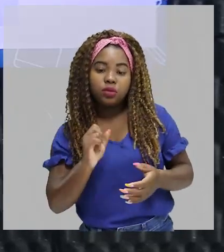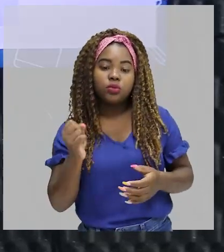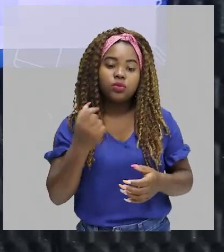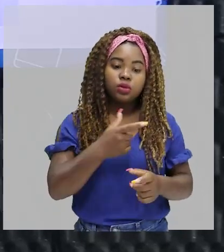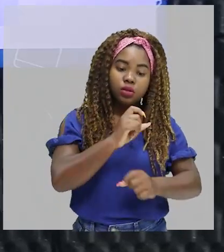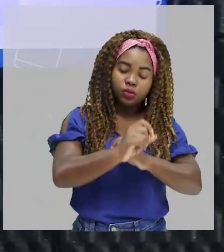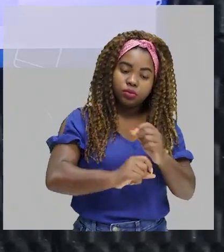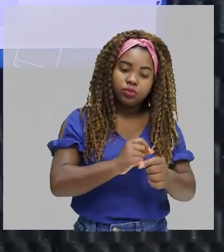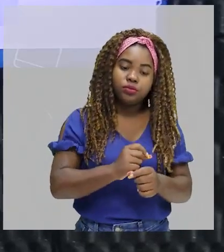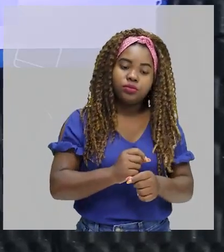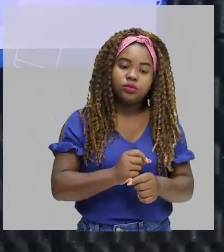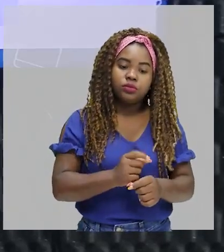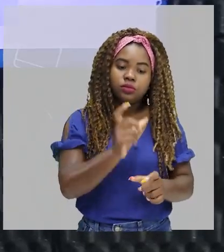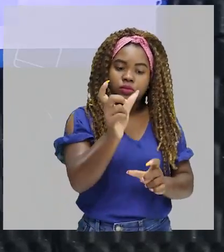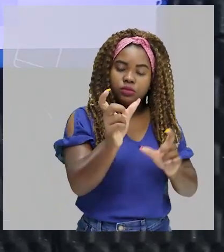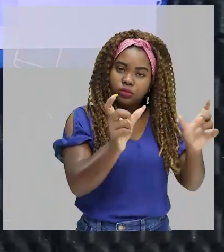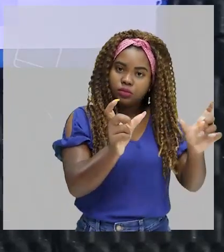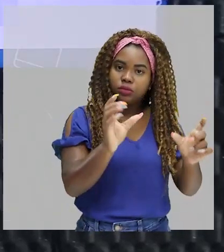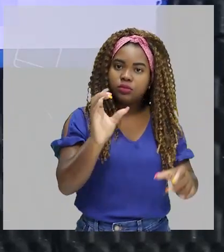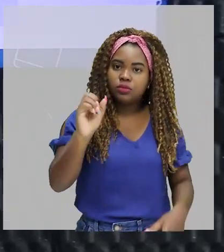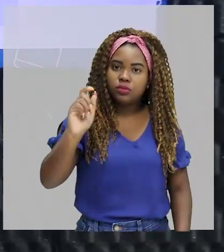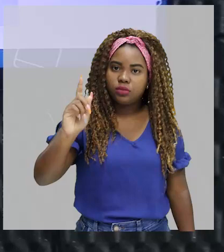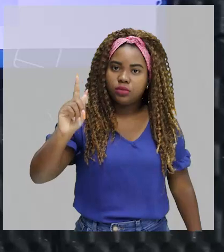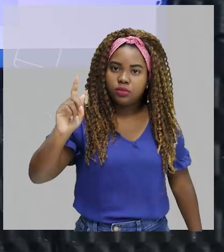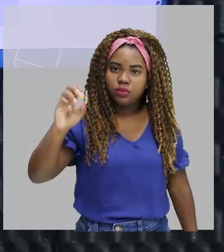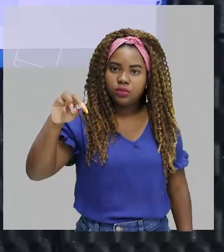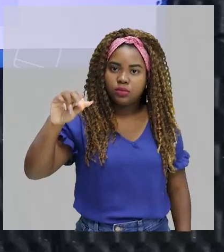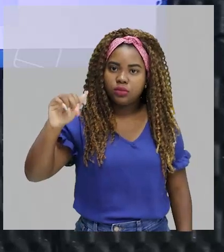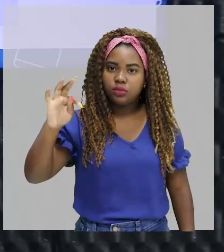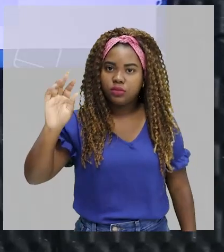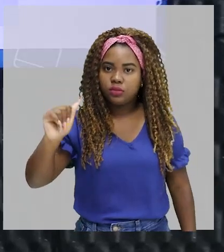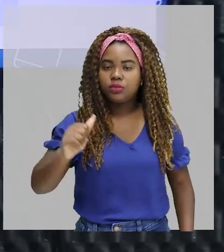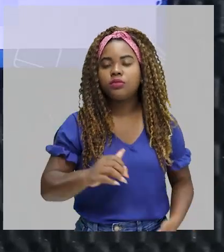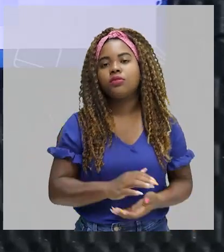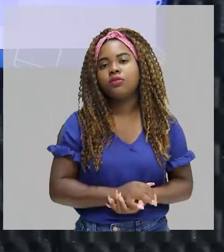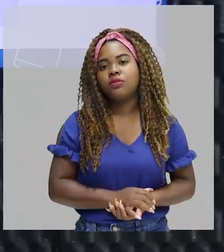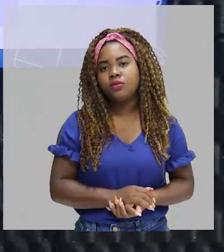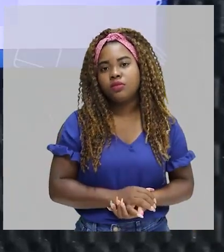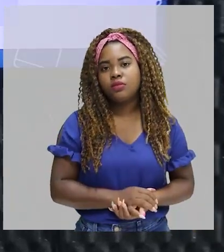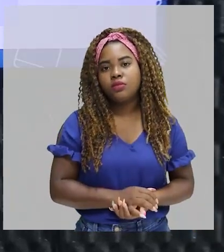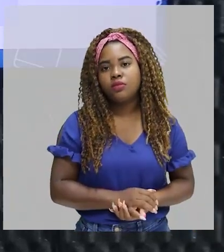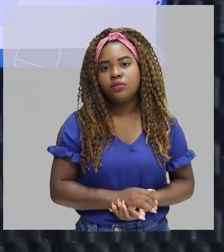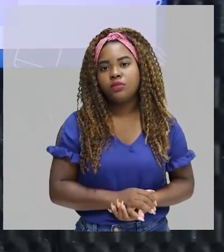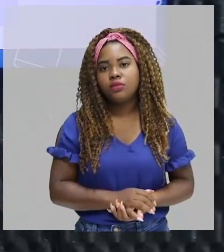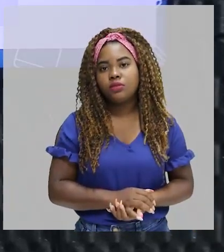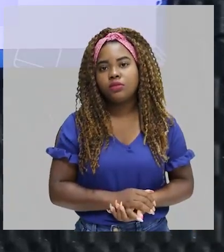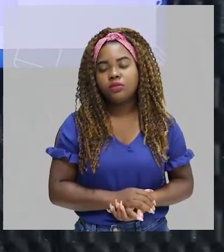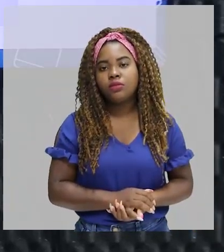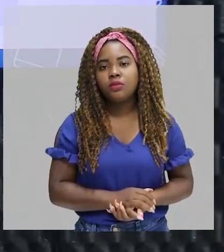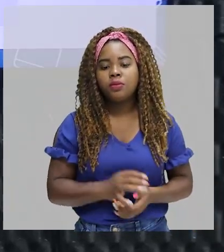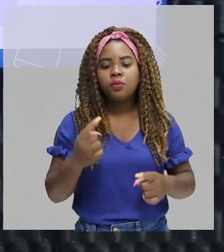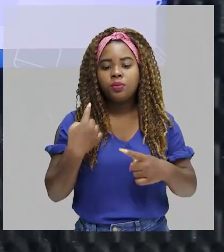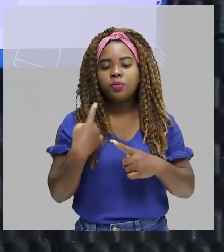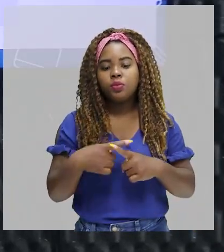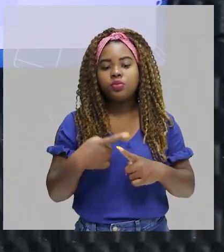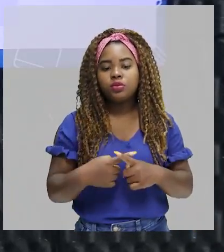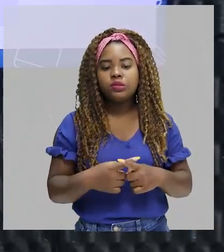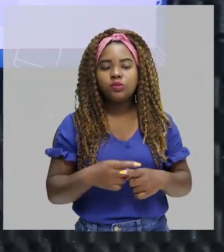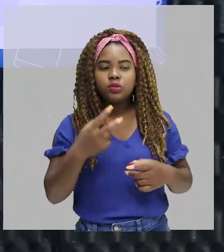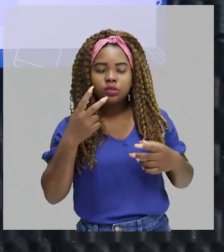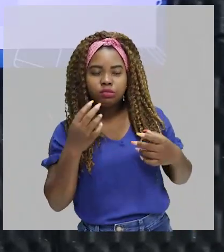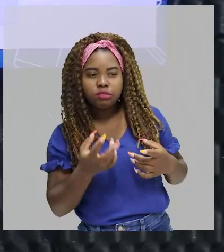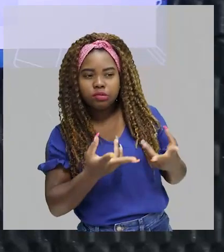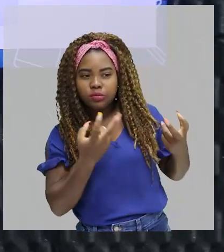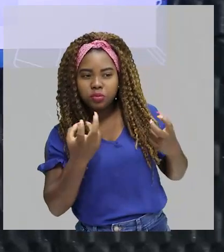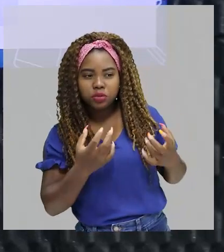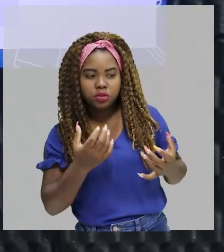Que a sua chance de acertar, quando você vê uma palavra parecida, é sempre maior. do que a chance de você errar quando